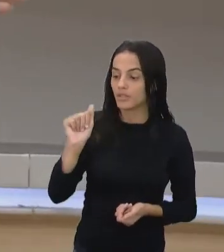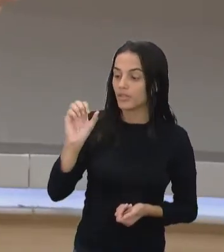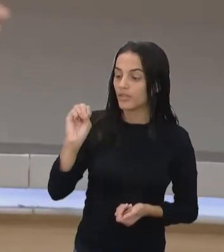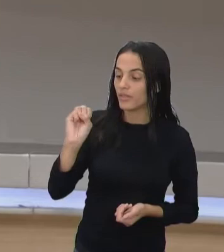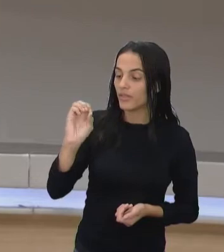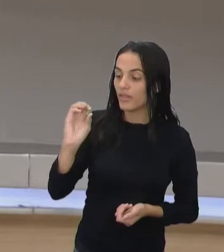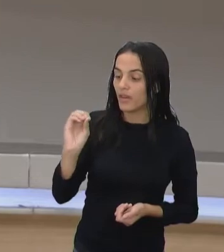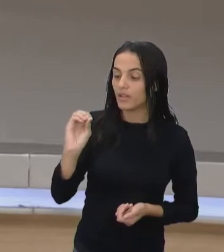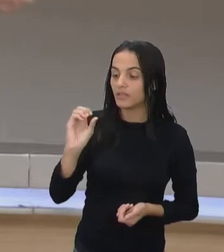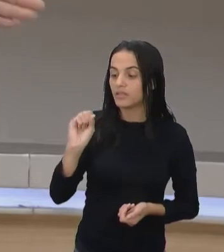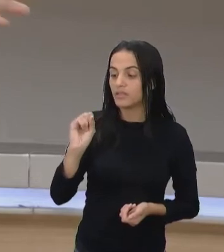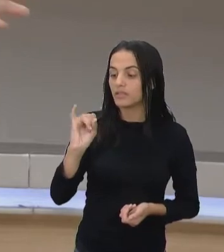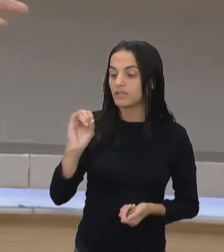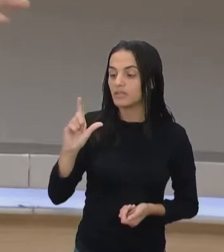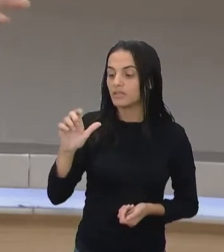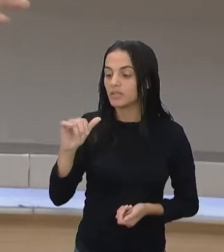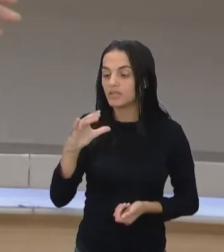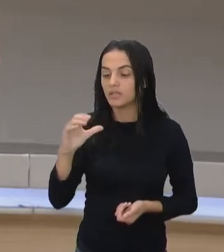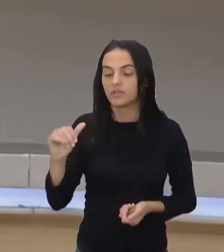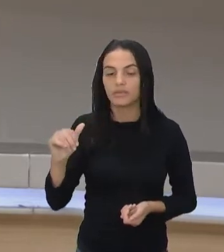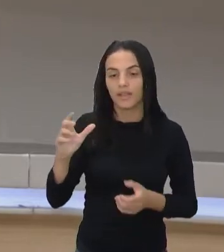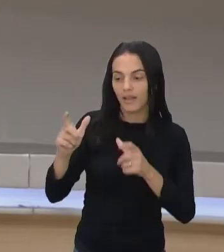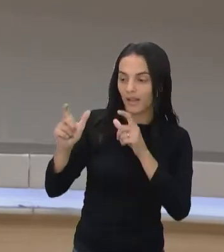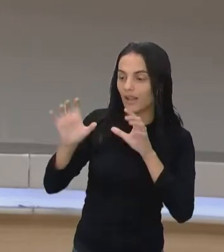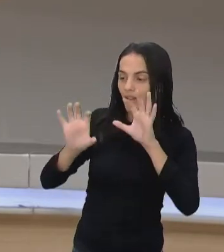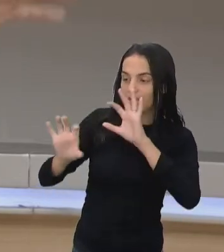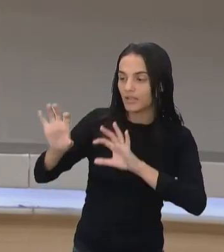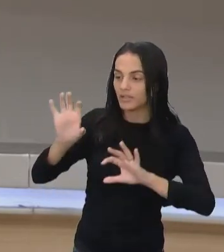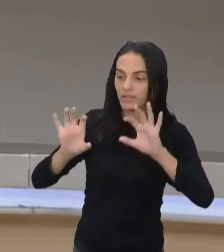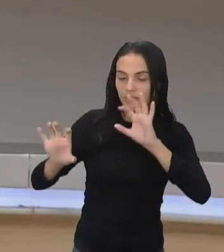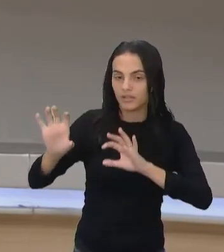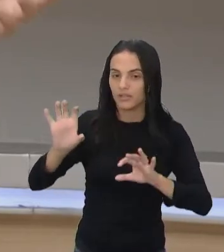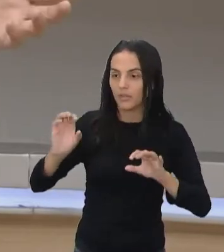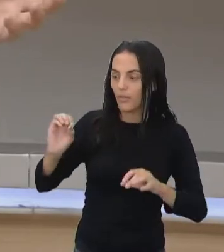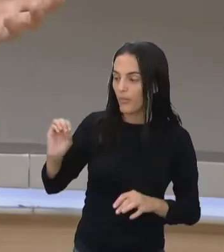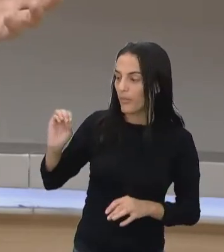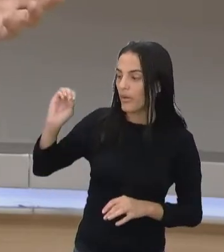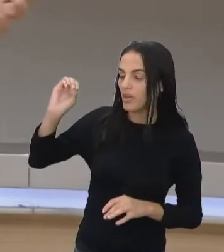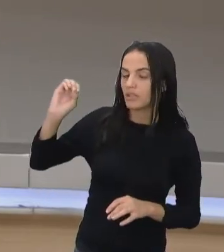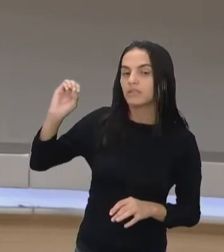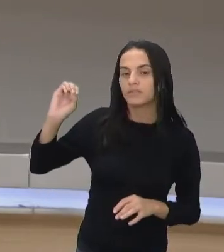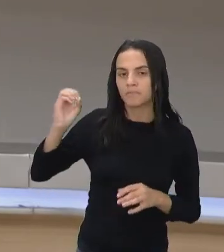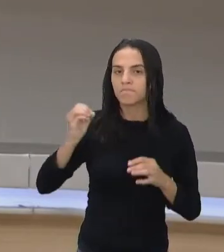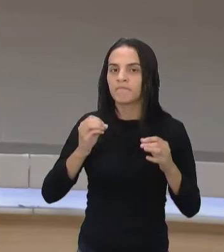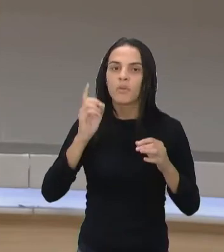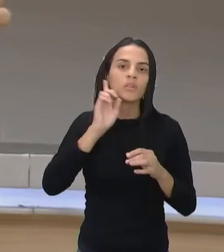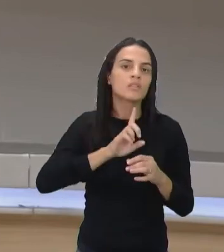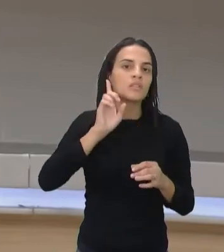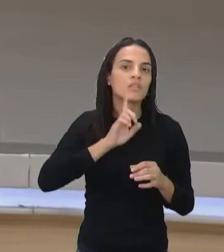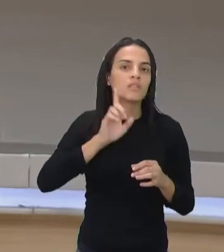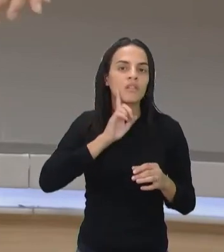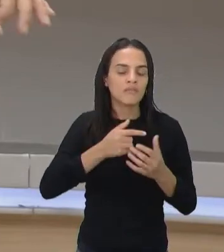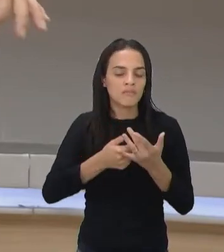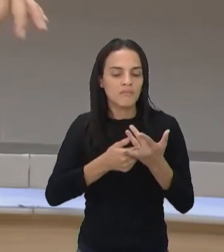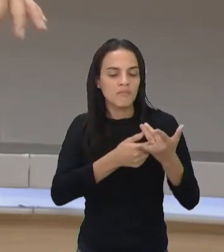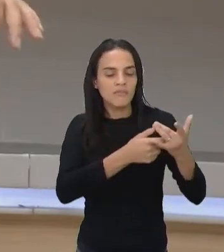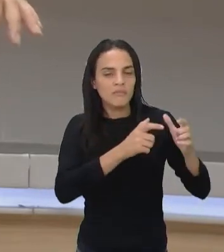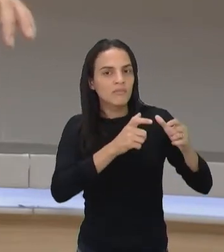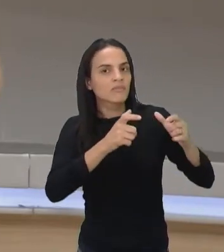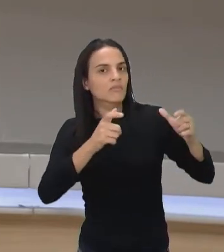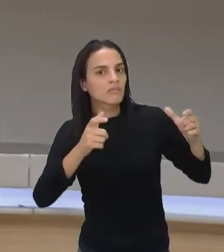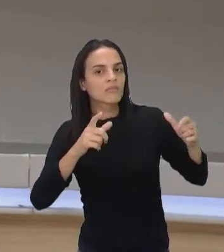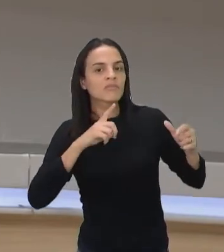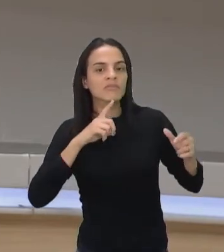aquela região oeste dos Estados Unidos com alta produção tecnológica, principalmente na